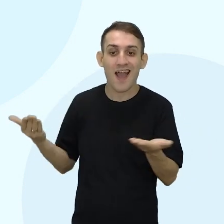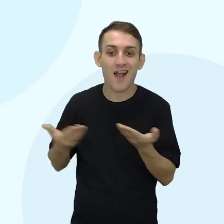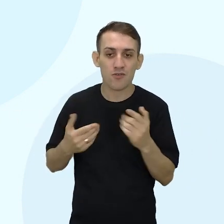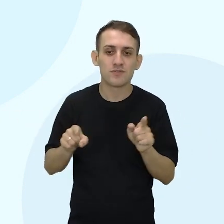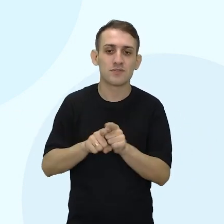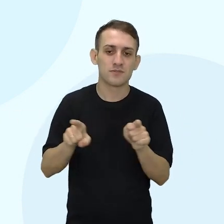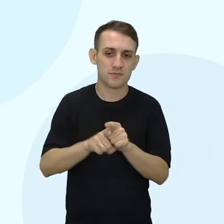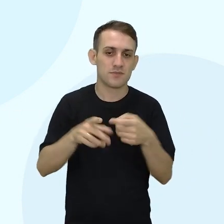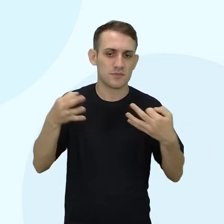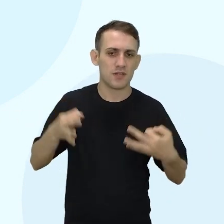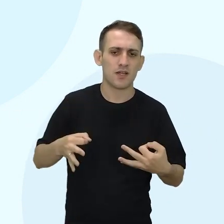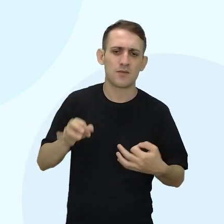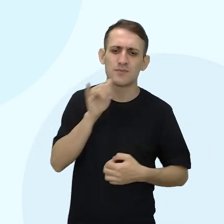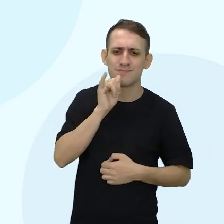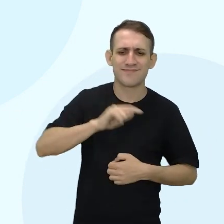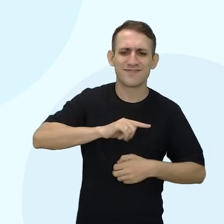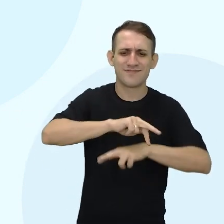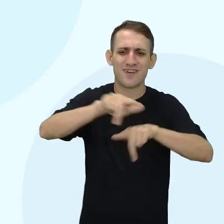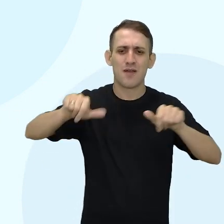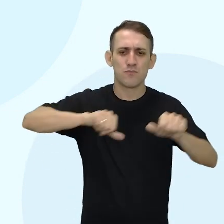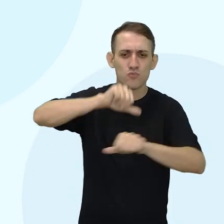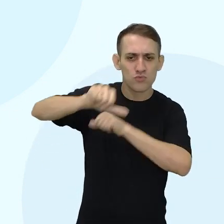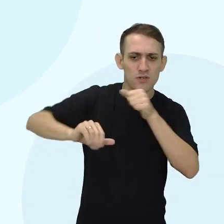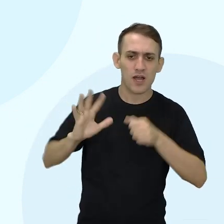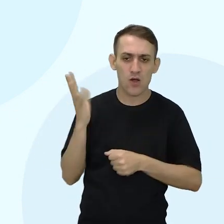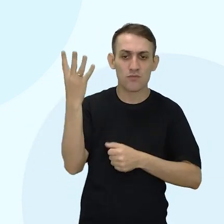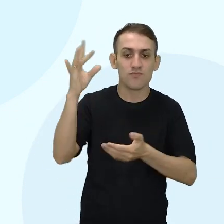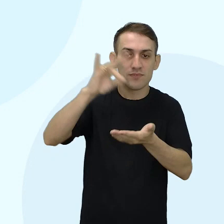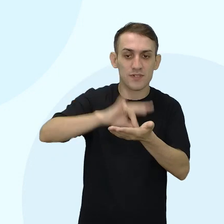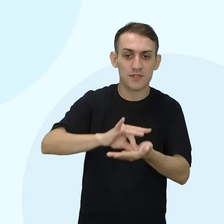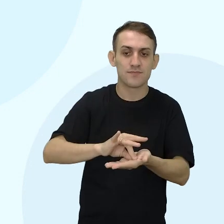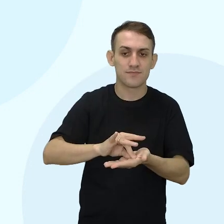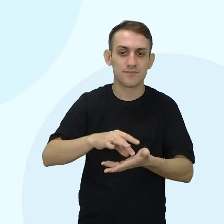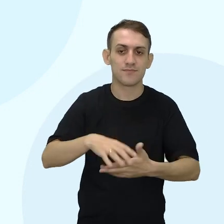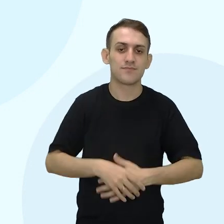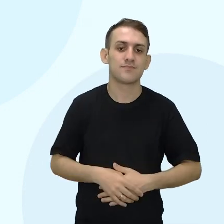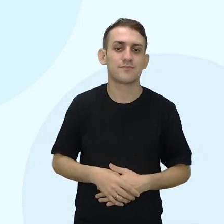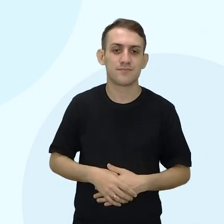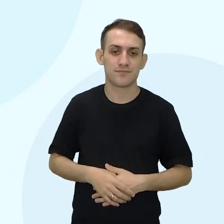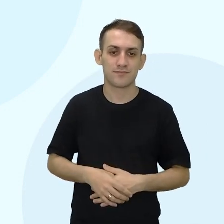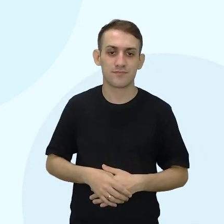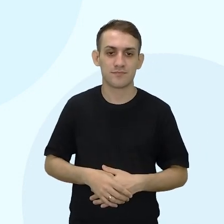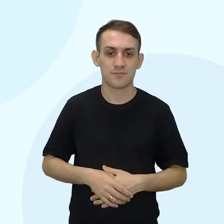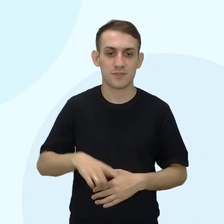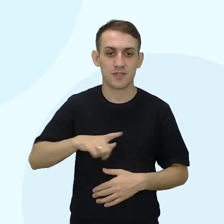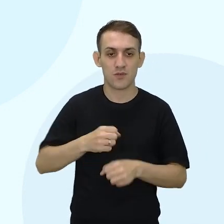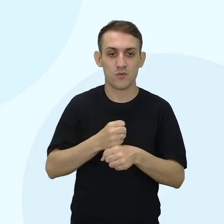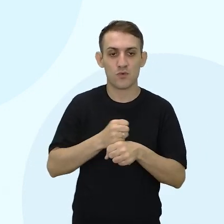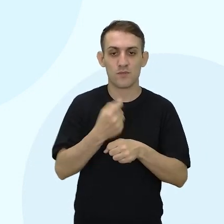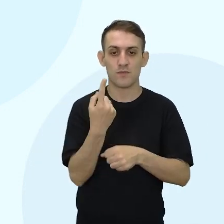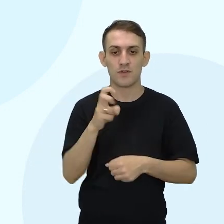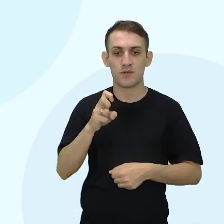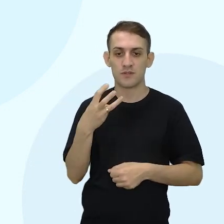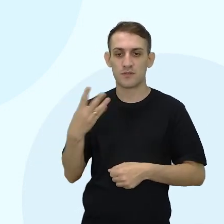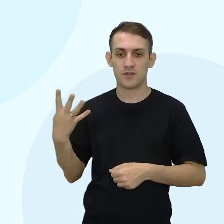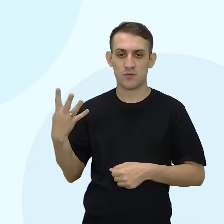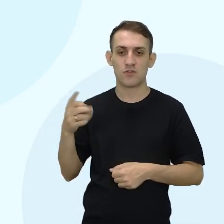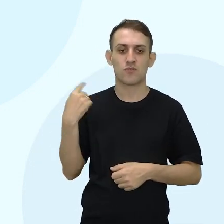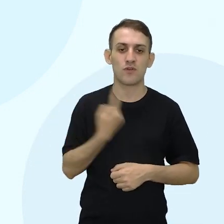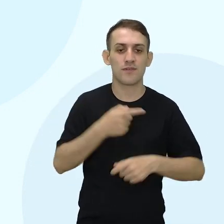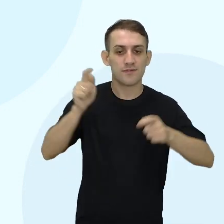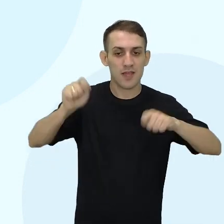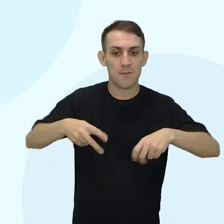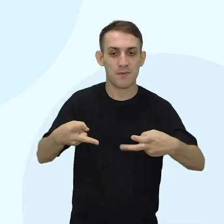atuais e diversas mudanças acontecendo. Então, em 1534, a gente